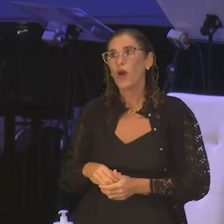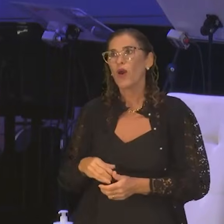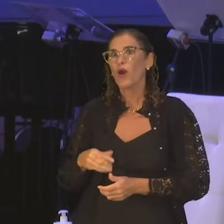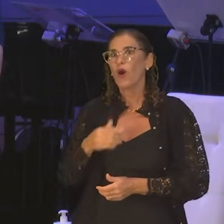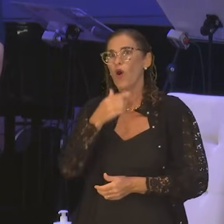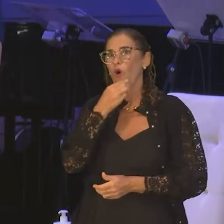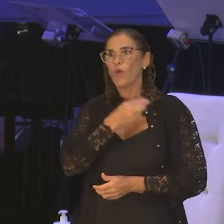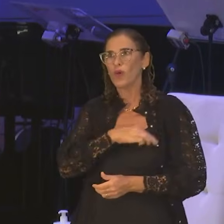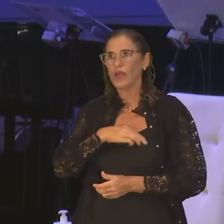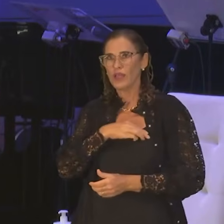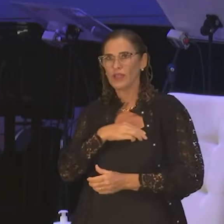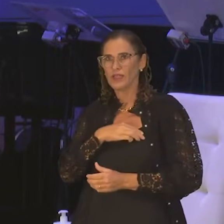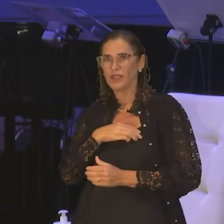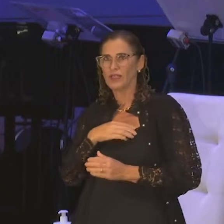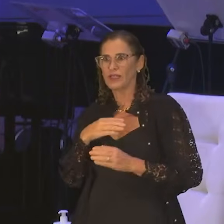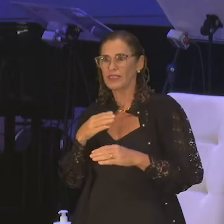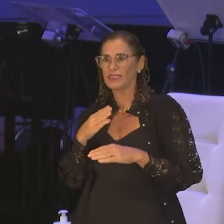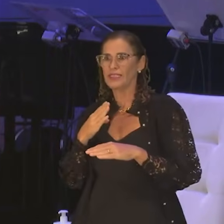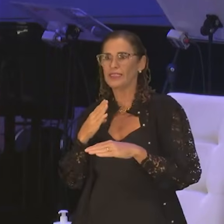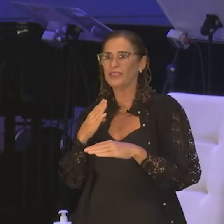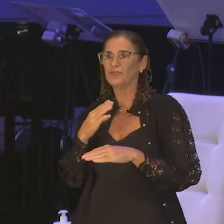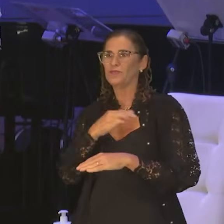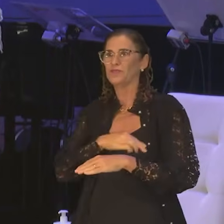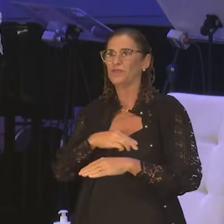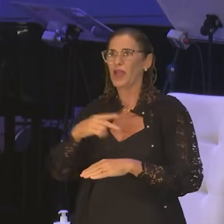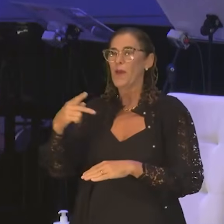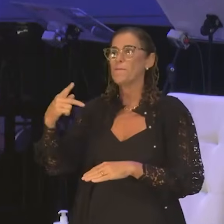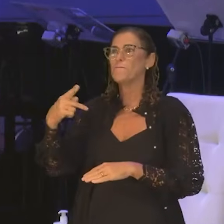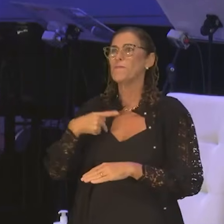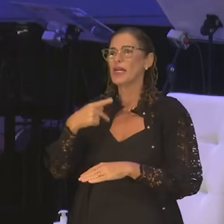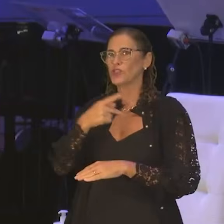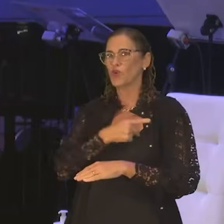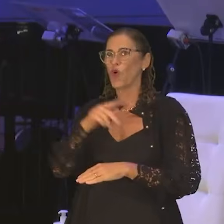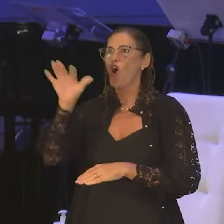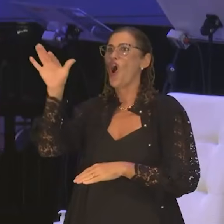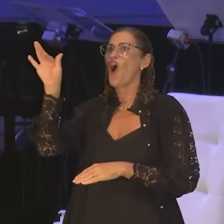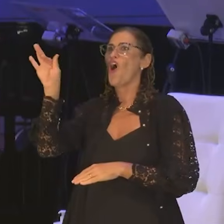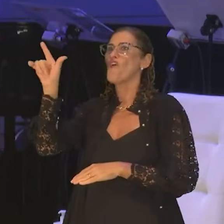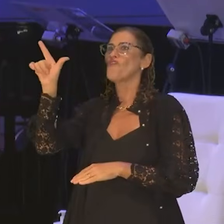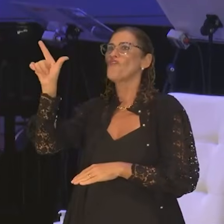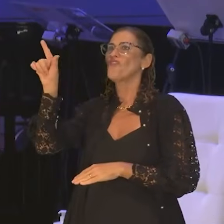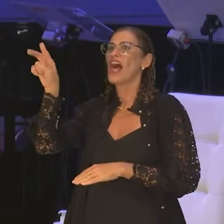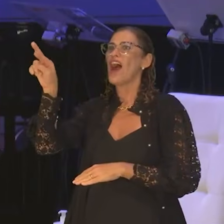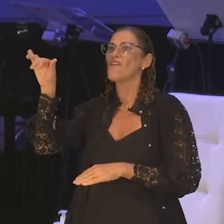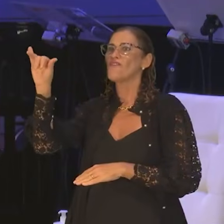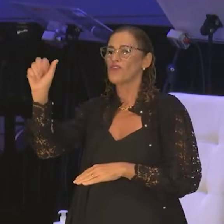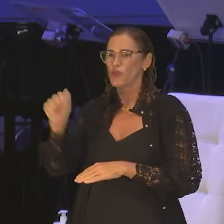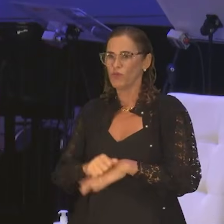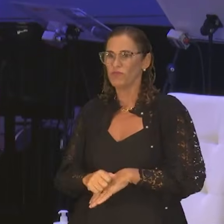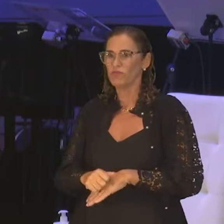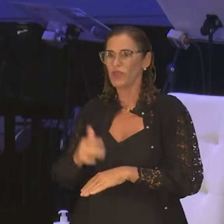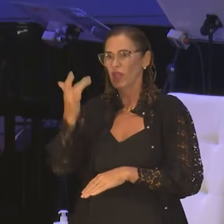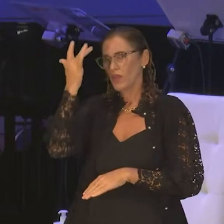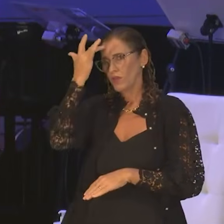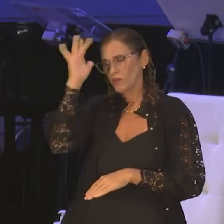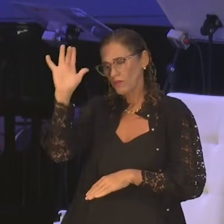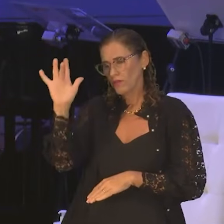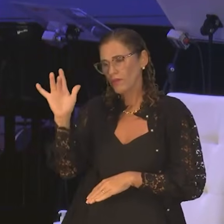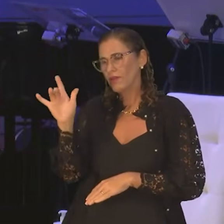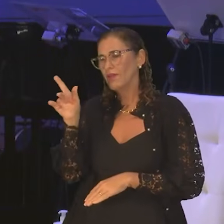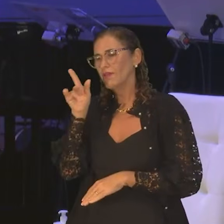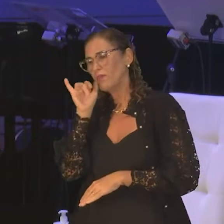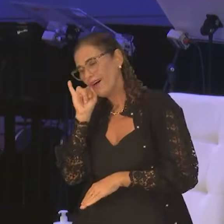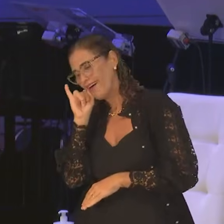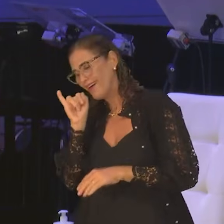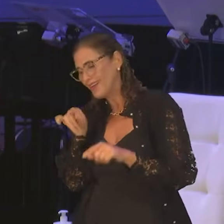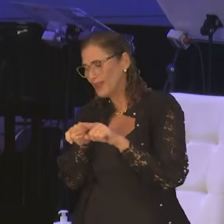Missionário da Junta de Missões Mundiais, pastor Flávio Augusto Ramos dos Santos. Eu não sei se eu chamo pai,